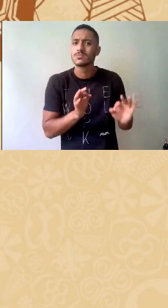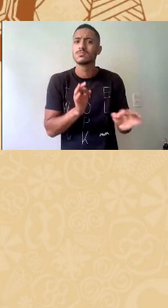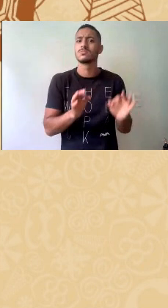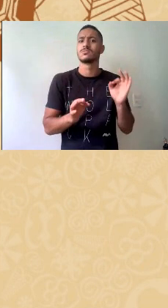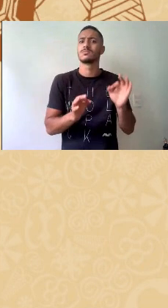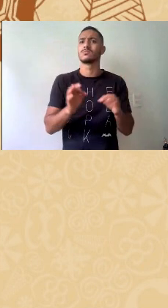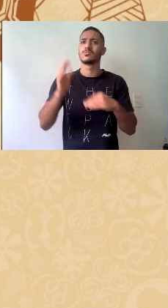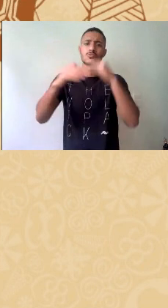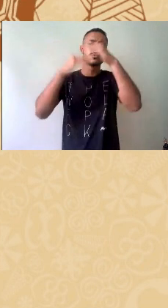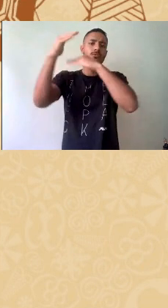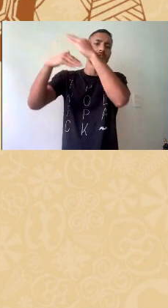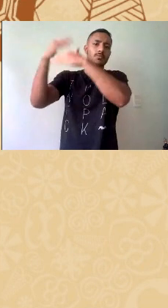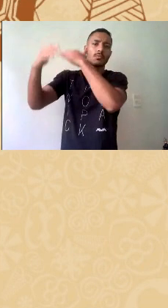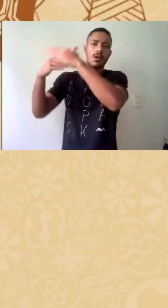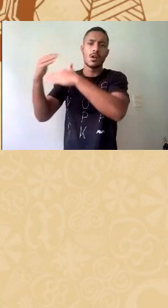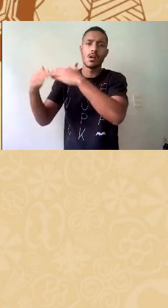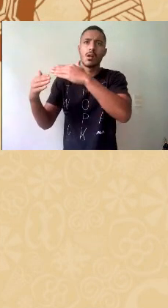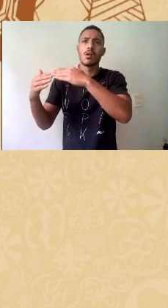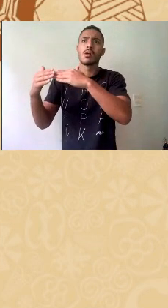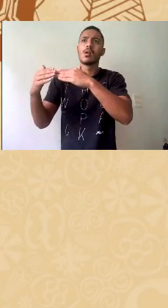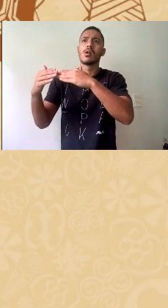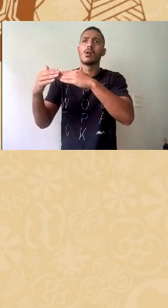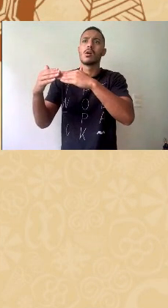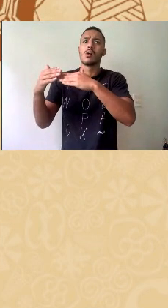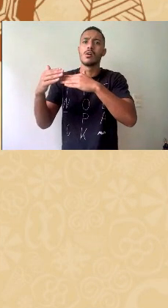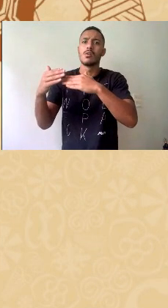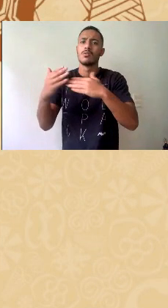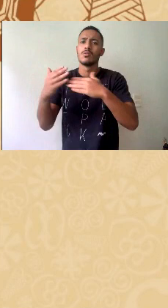conselho? É uma pergunta.